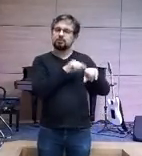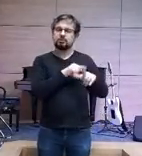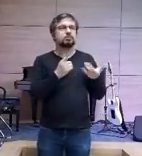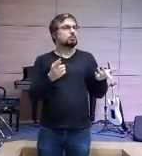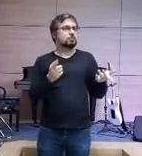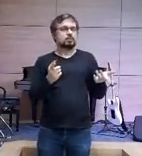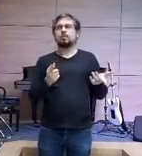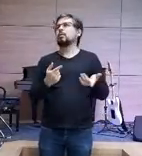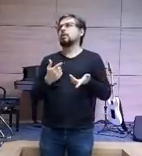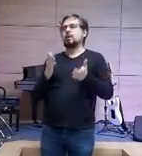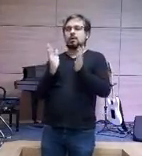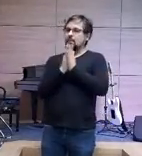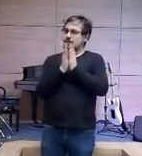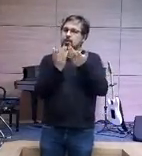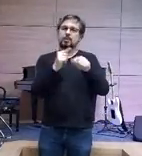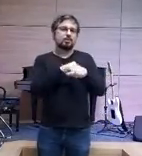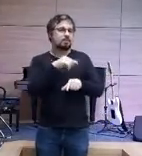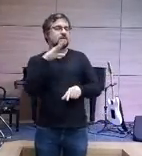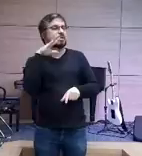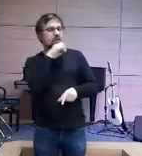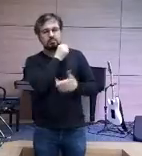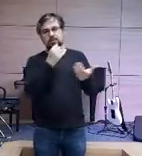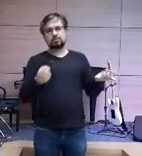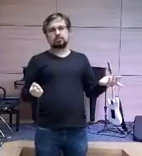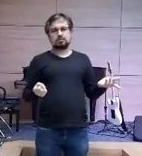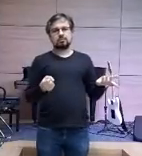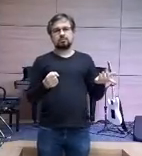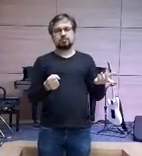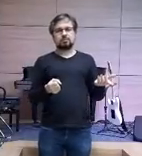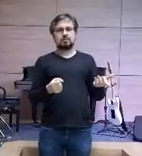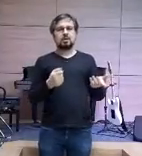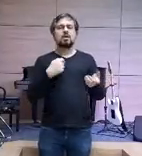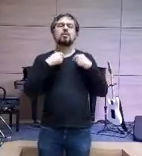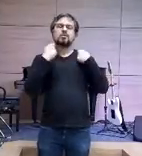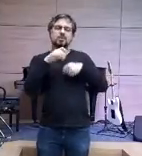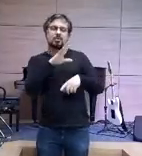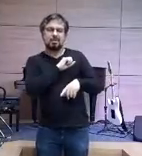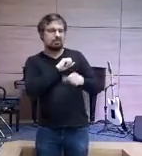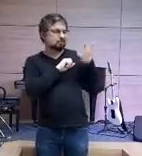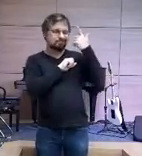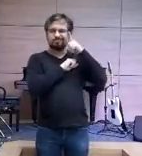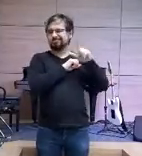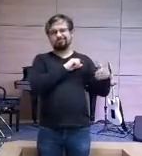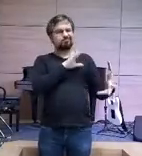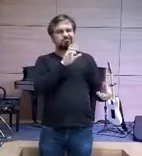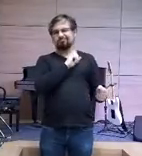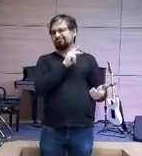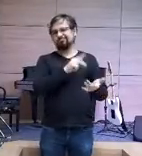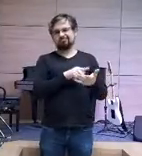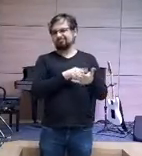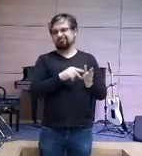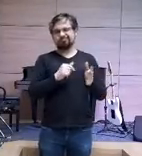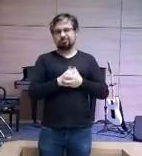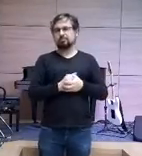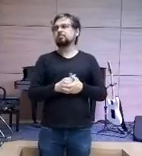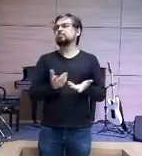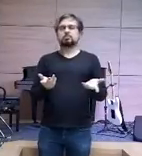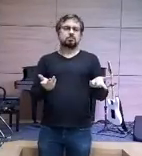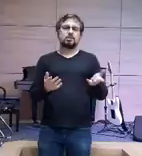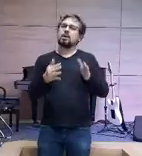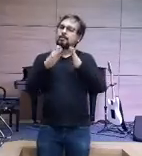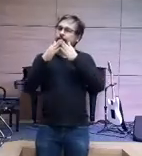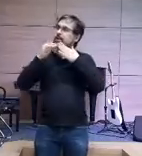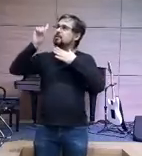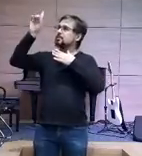Ore para que esse tempo seja rápido e eu preciso amar mas não consigo amar verdadeiramente meu irmão